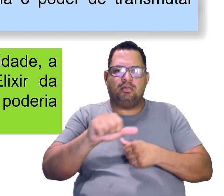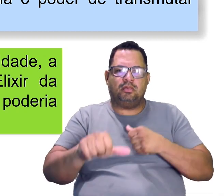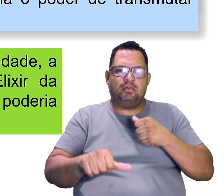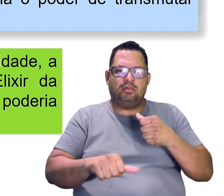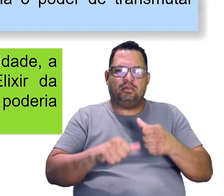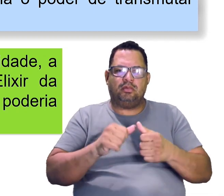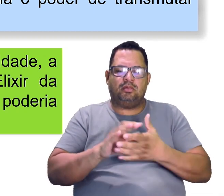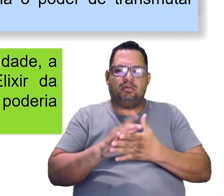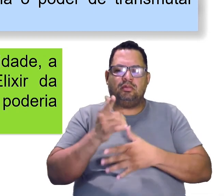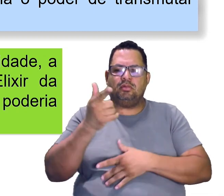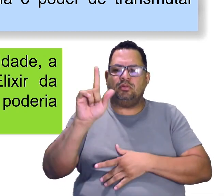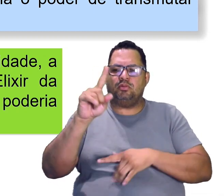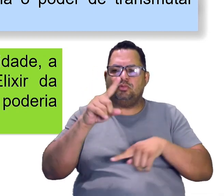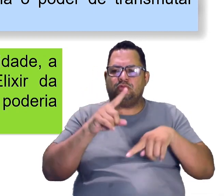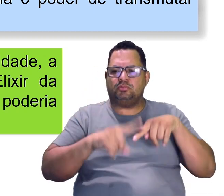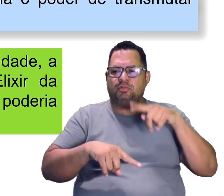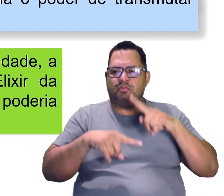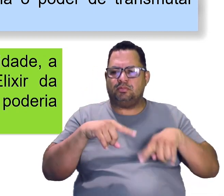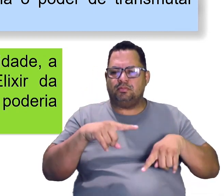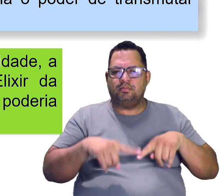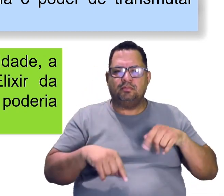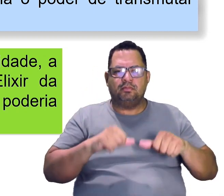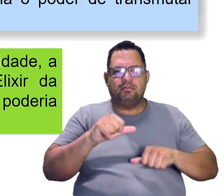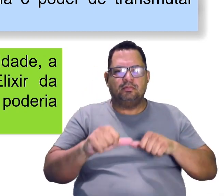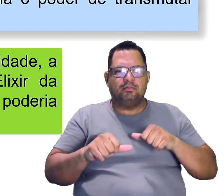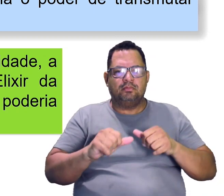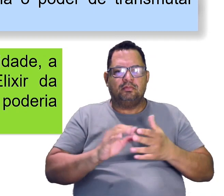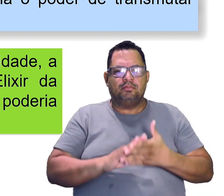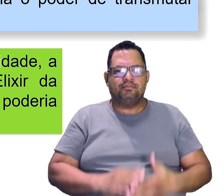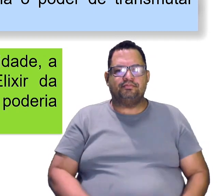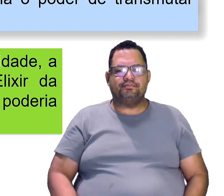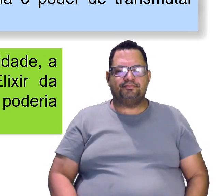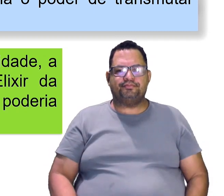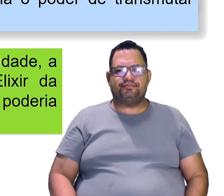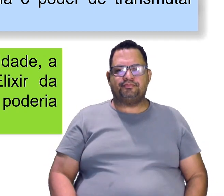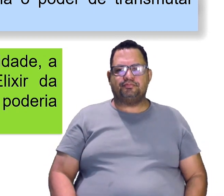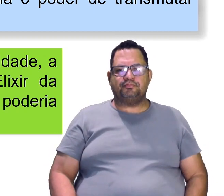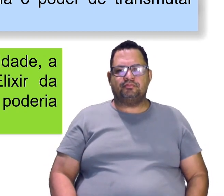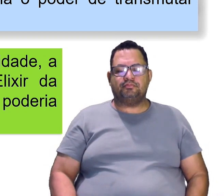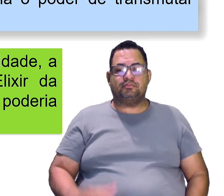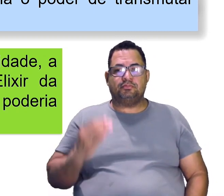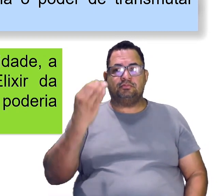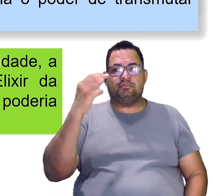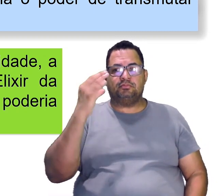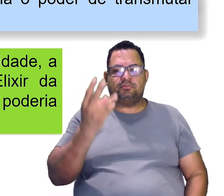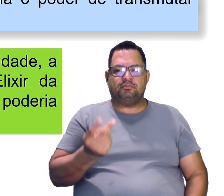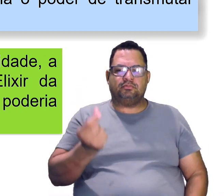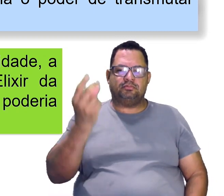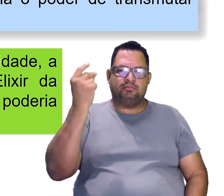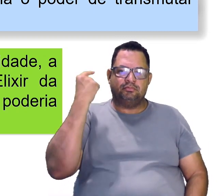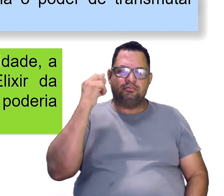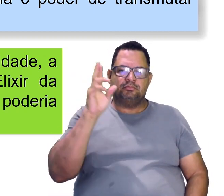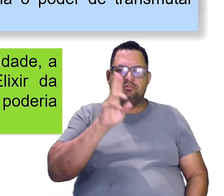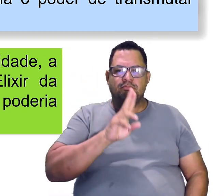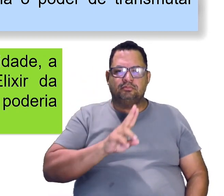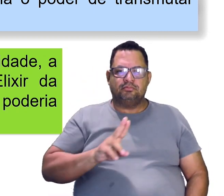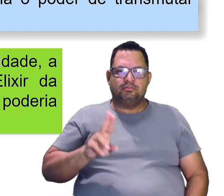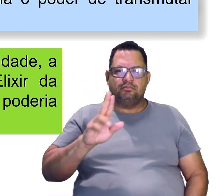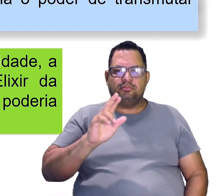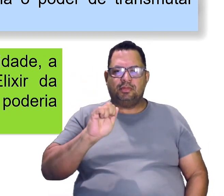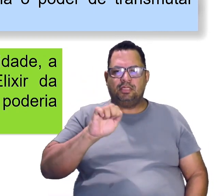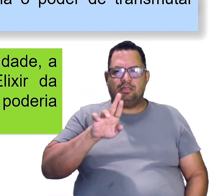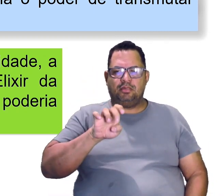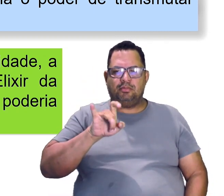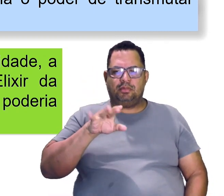transformavam em outros acessórios, conhecendo-se, ou seja, que a ciência na época, isso aqui era simplesmente o que chamava de alquimia,